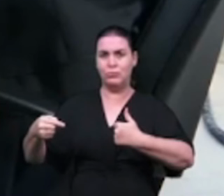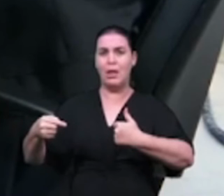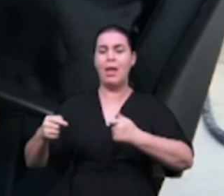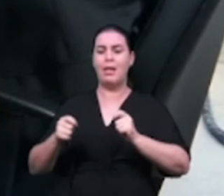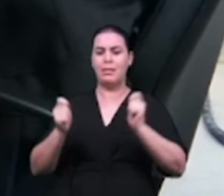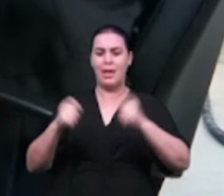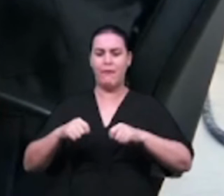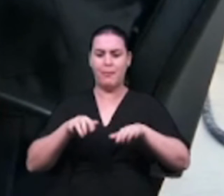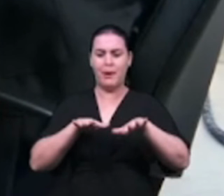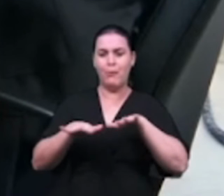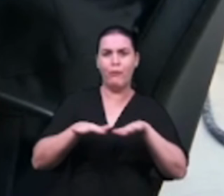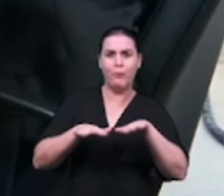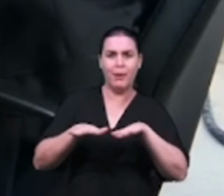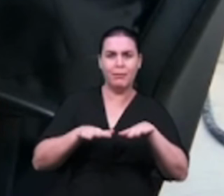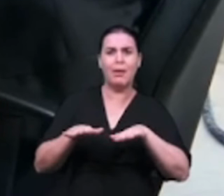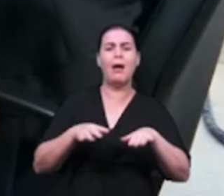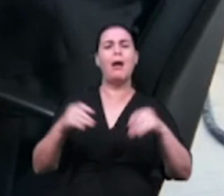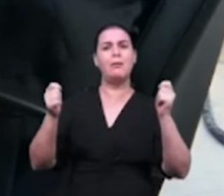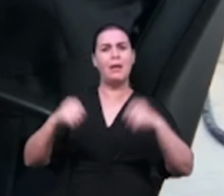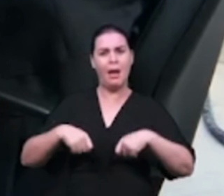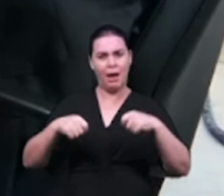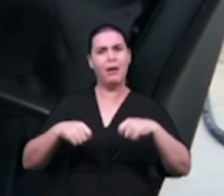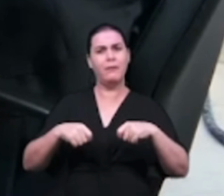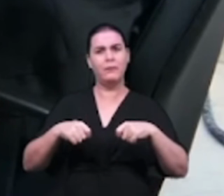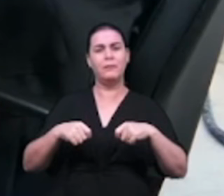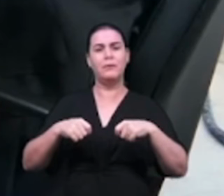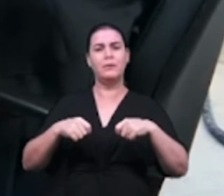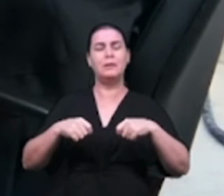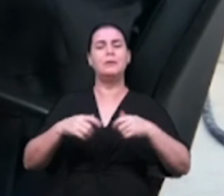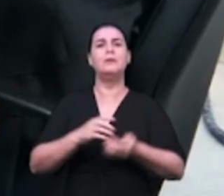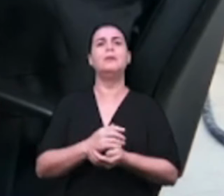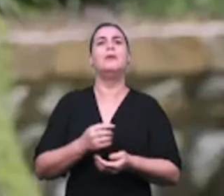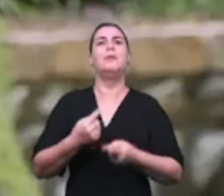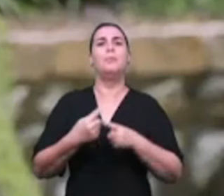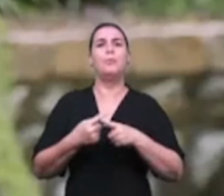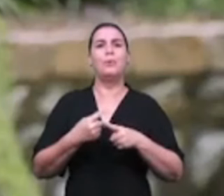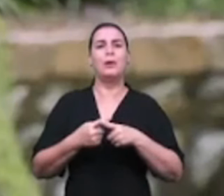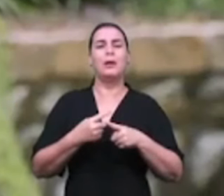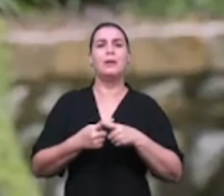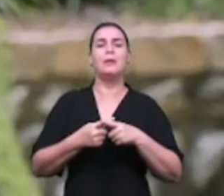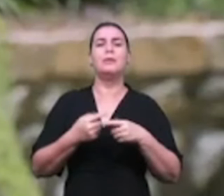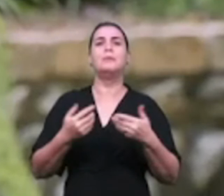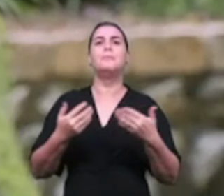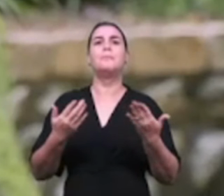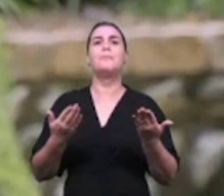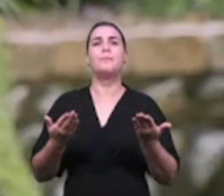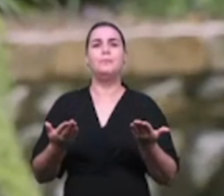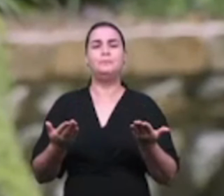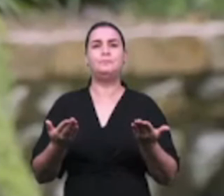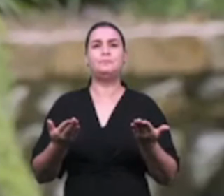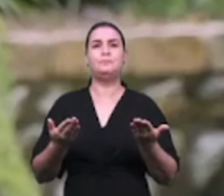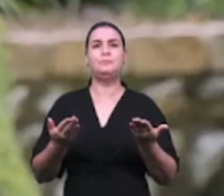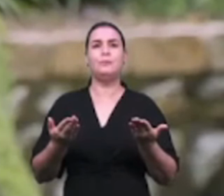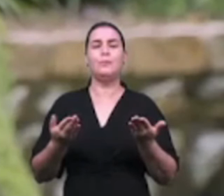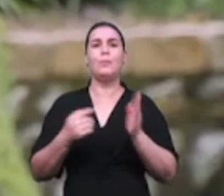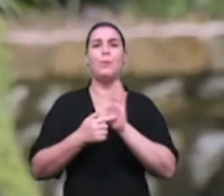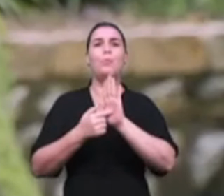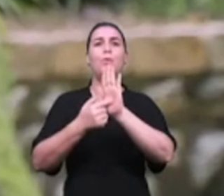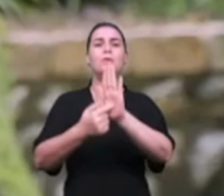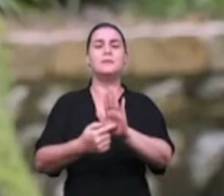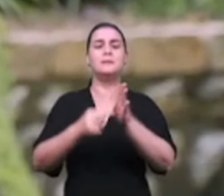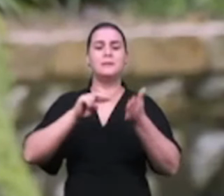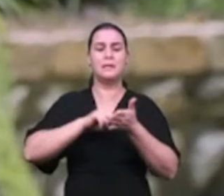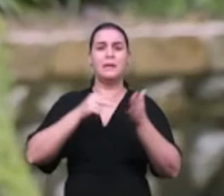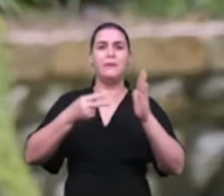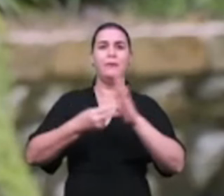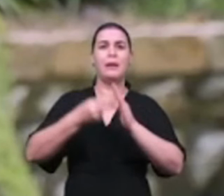móvel. Ele não era uma coisa fixa. A arca, como o pastor Fábio disse, simbolizava a presença de Deus